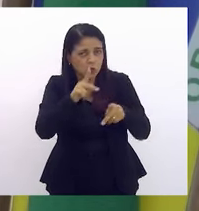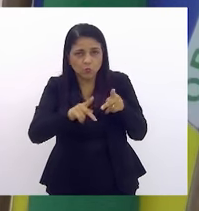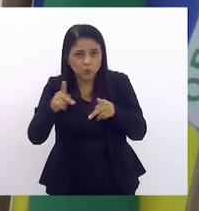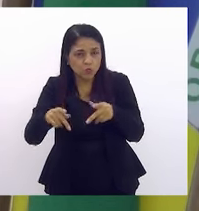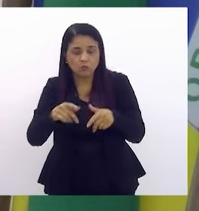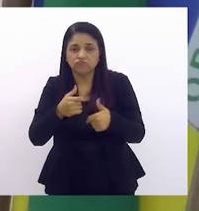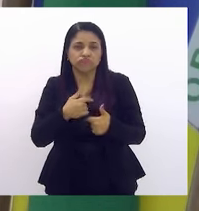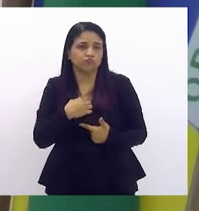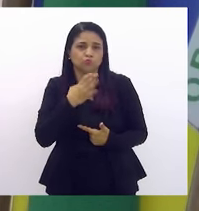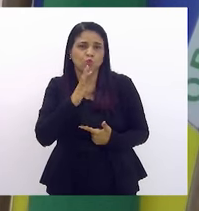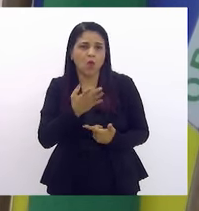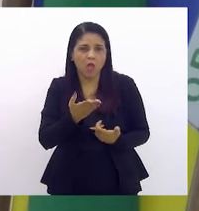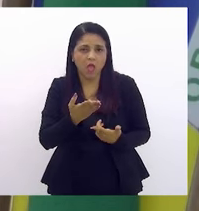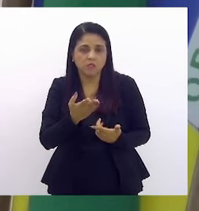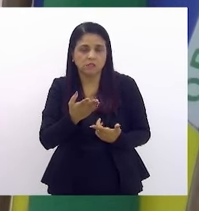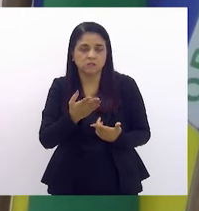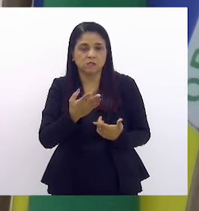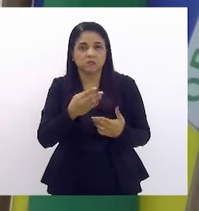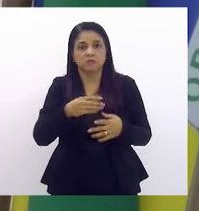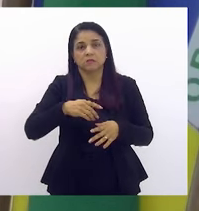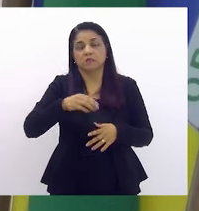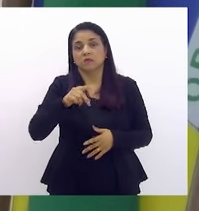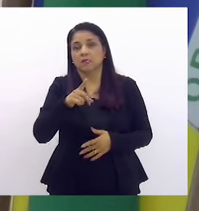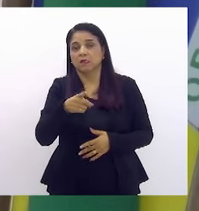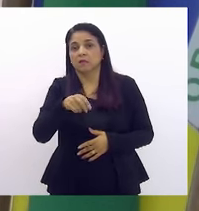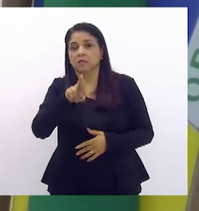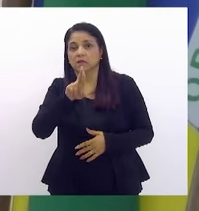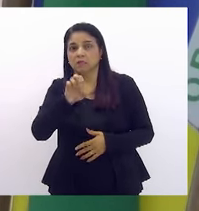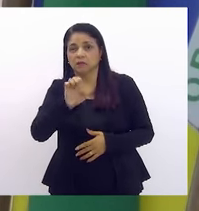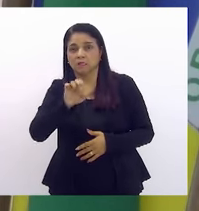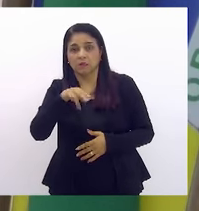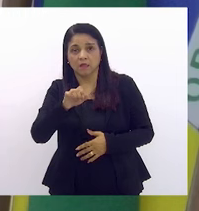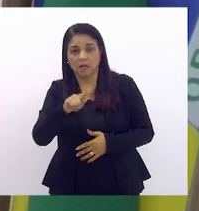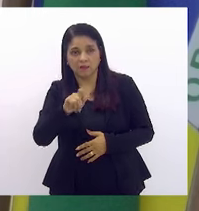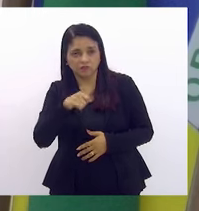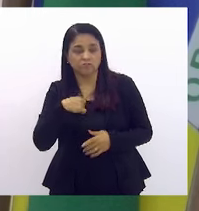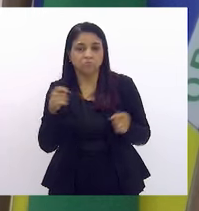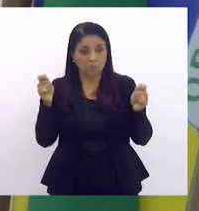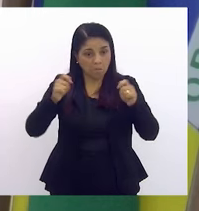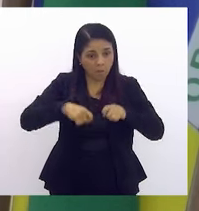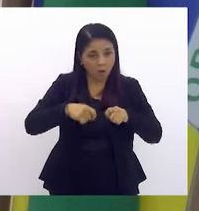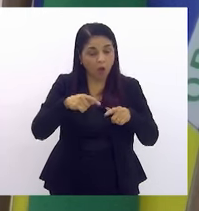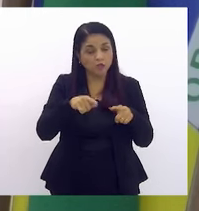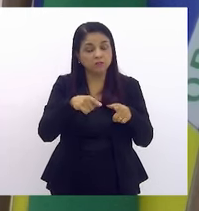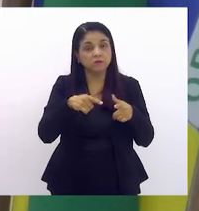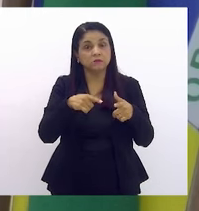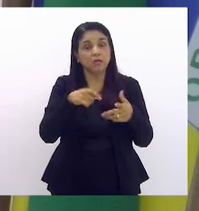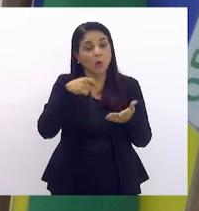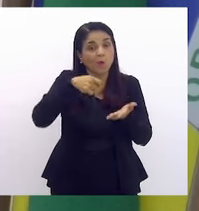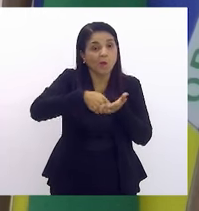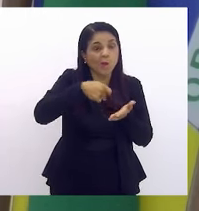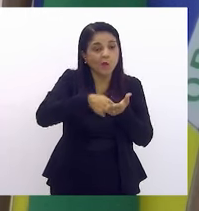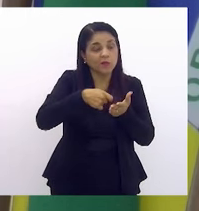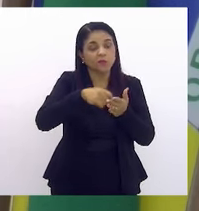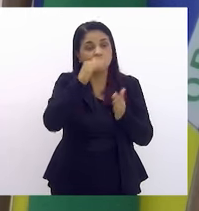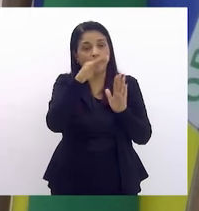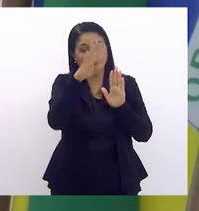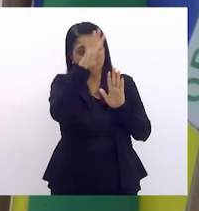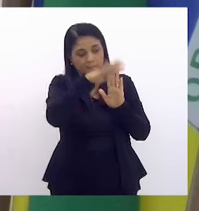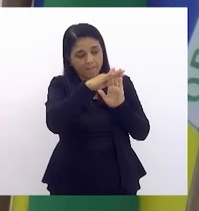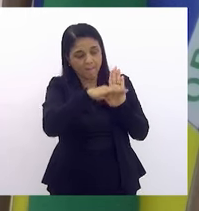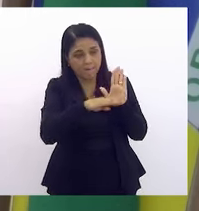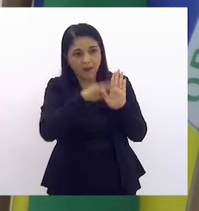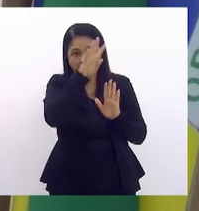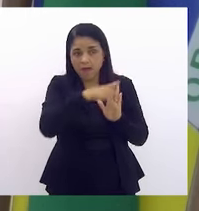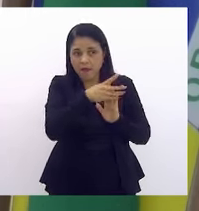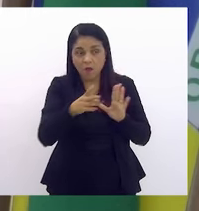fazer essas perguntas. Mas a gente tem, sim, de cobrir cronograma, de a gente saber se está cumprindo o cronograma, de se a execução orçamentária